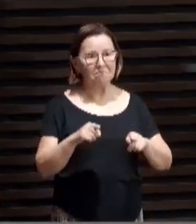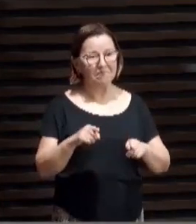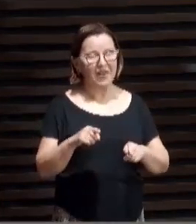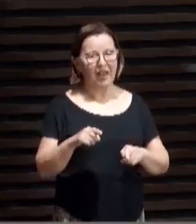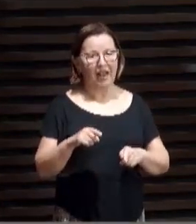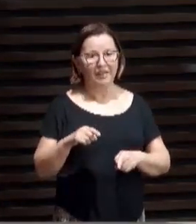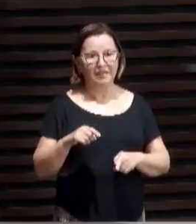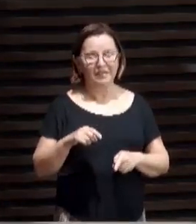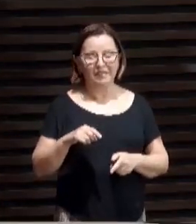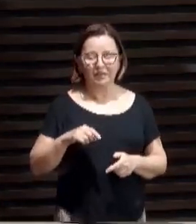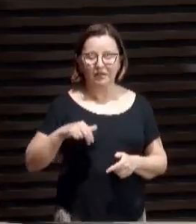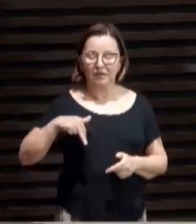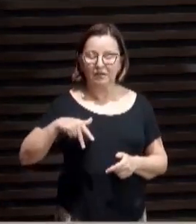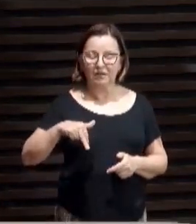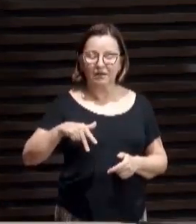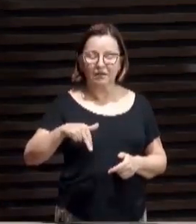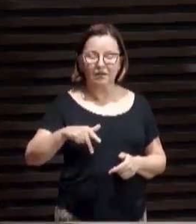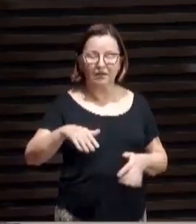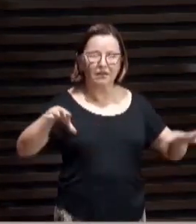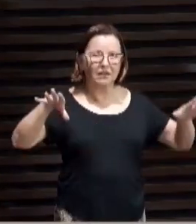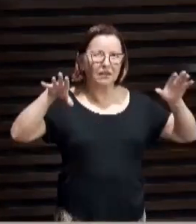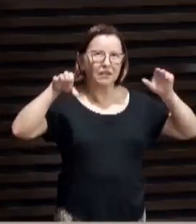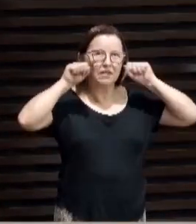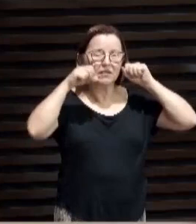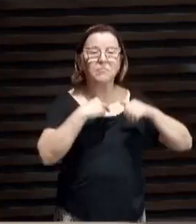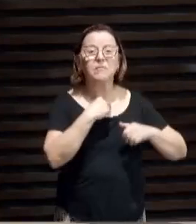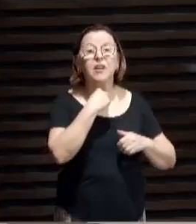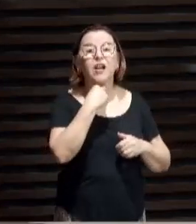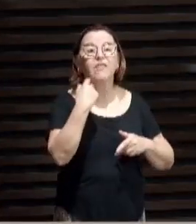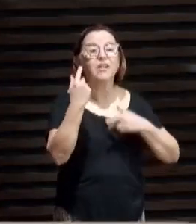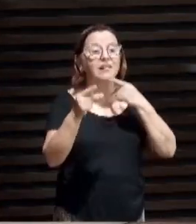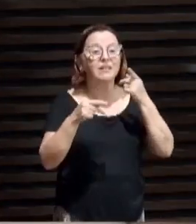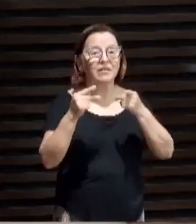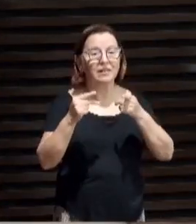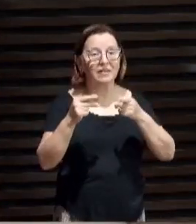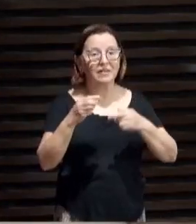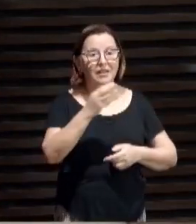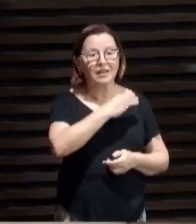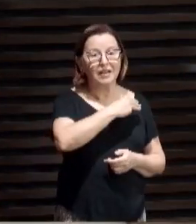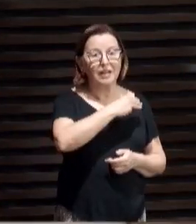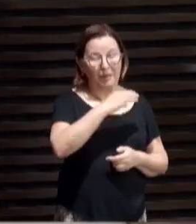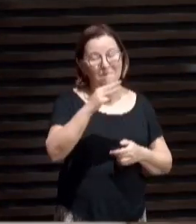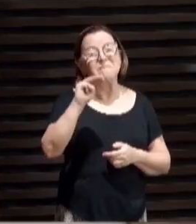ela escuta uma voz que diz assim: Maria.